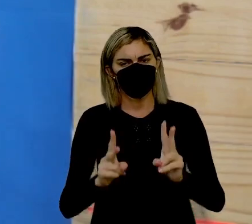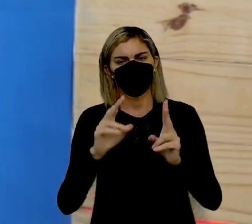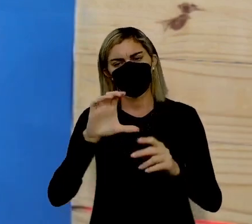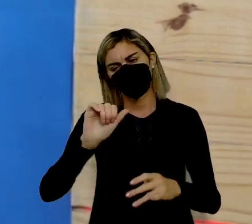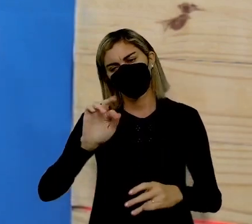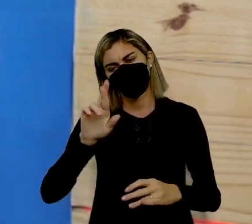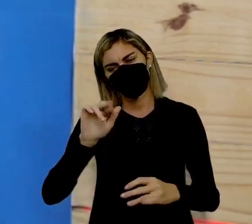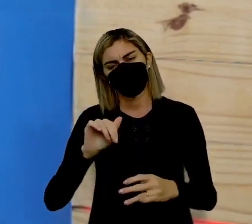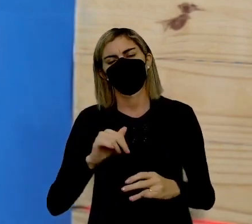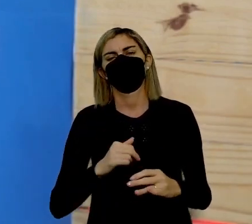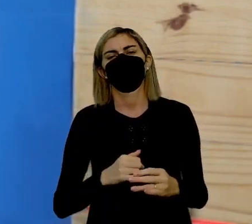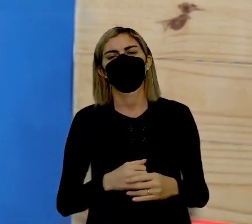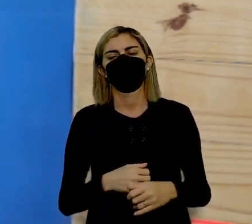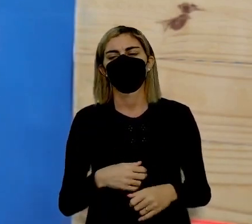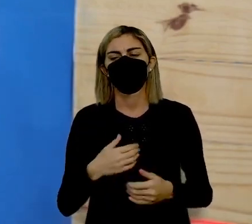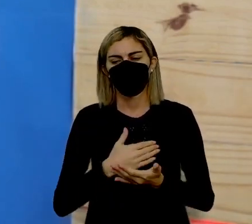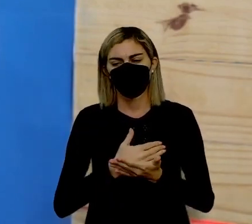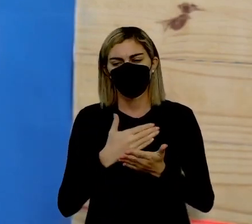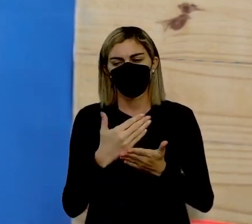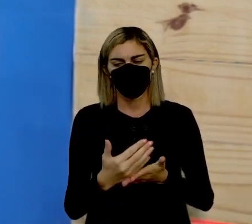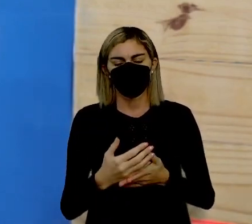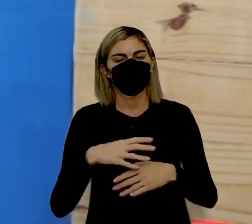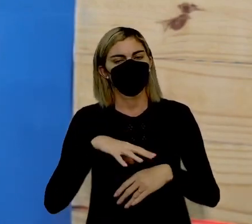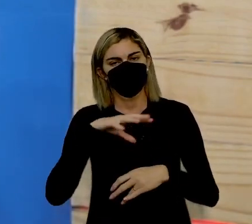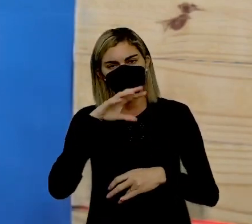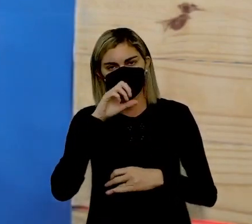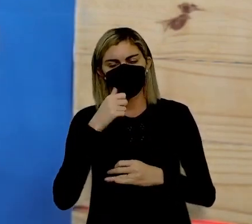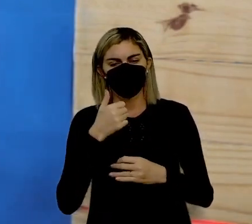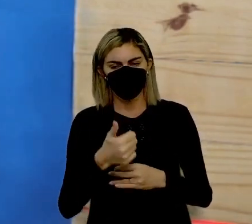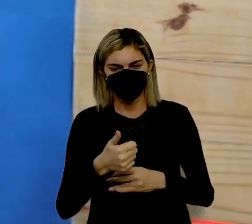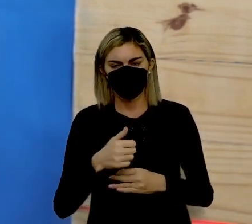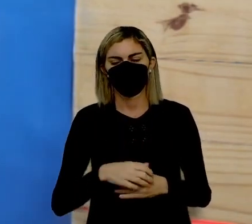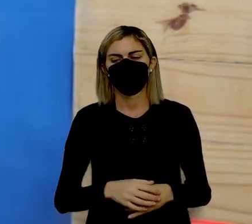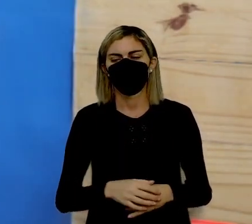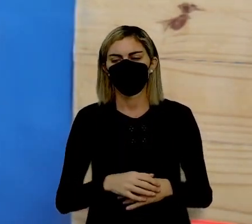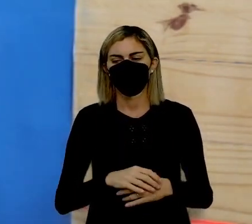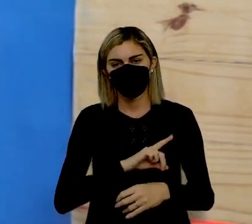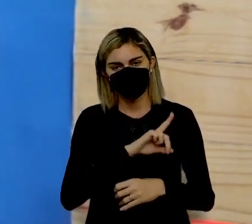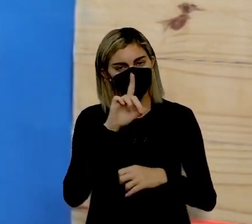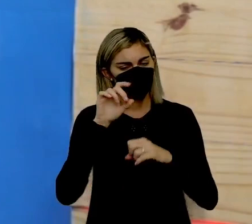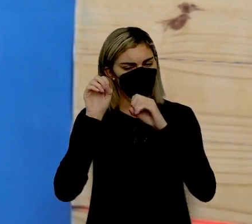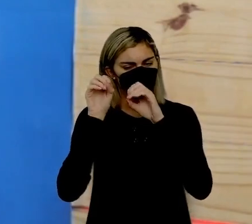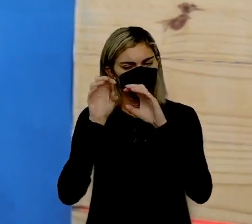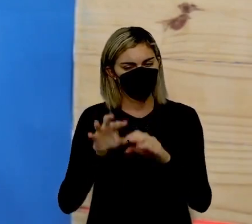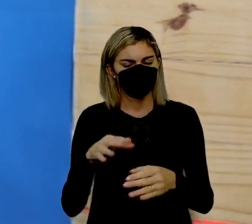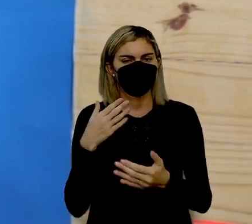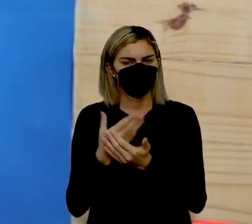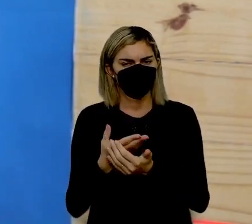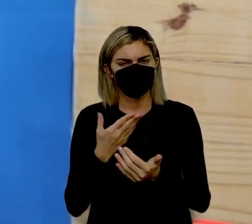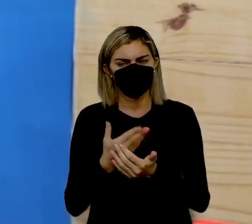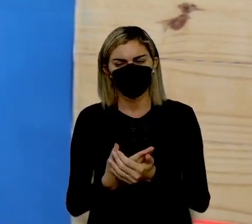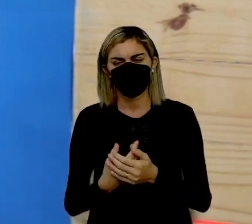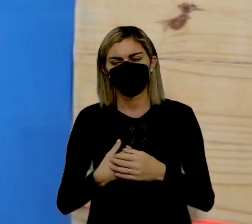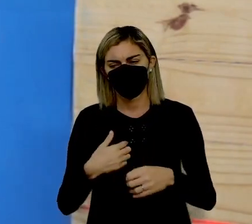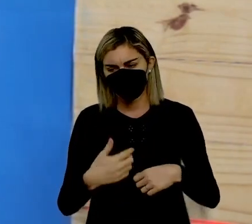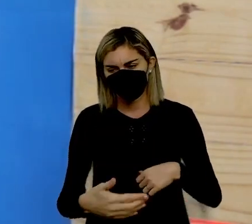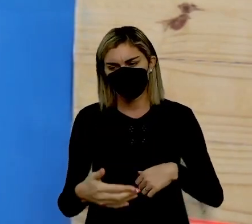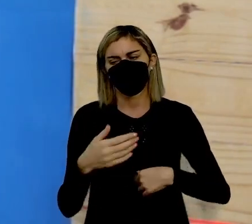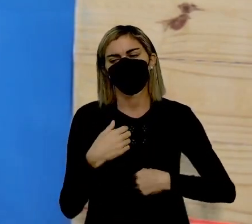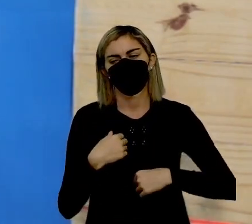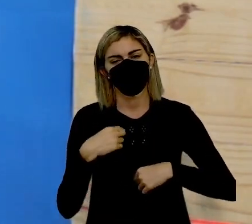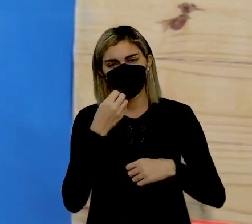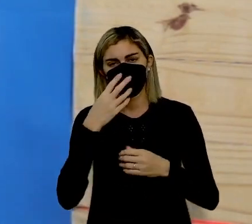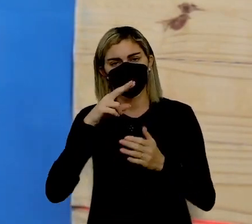Vamos praticar esse princípio? Respira fundo. Deus ajuda quem estuda. Vamos fazer uma boa